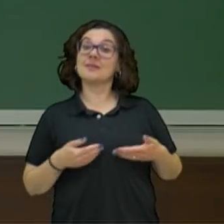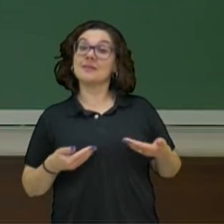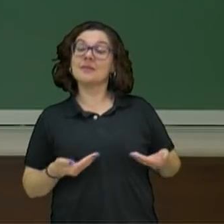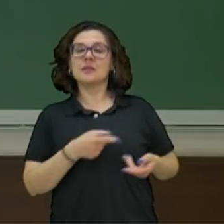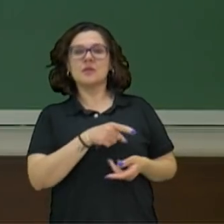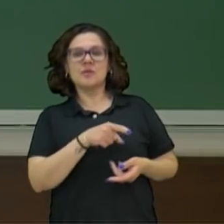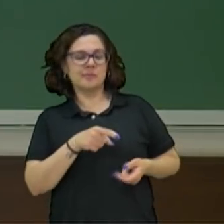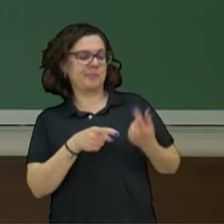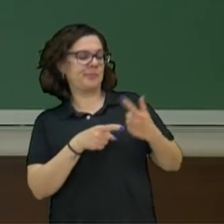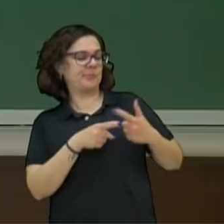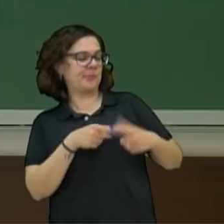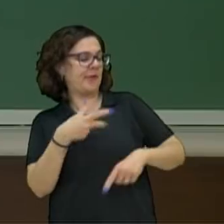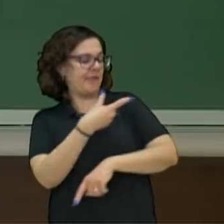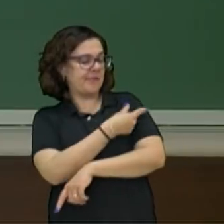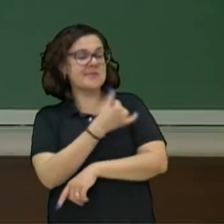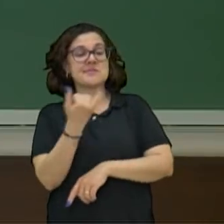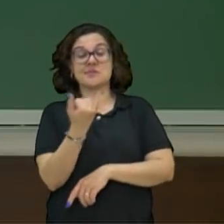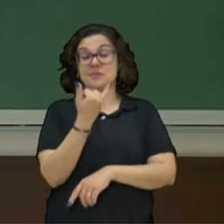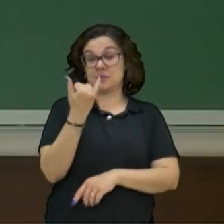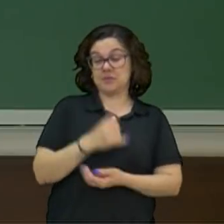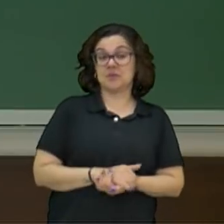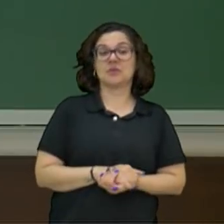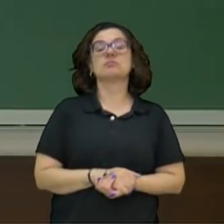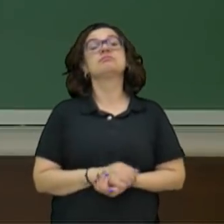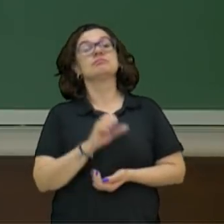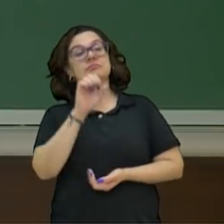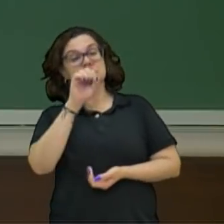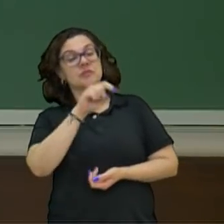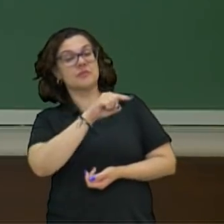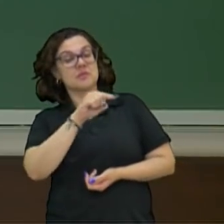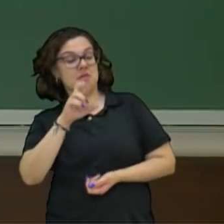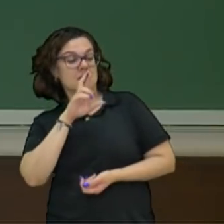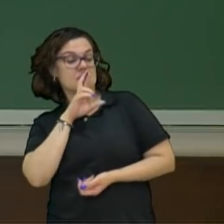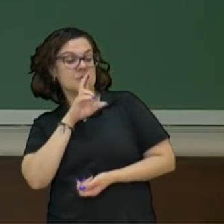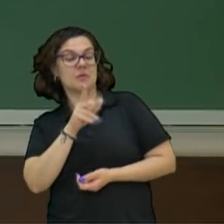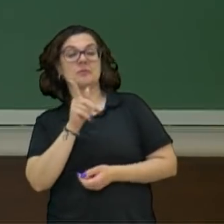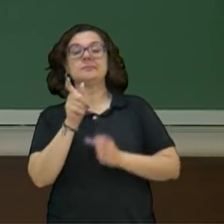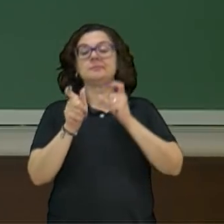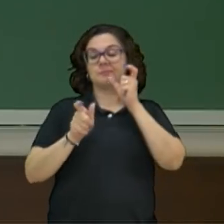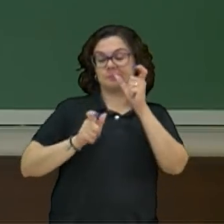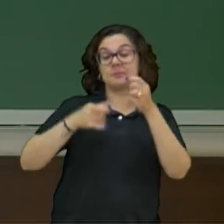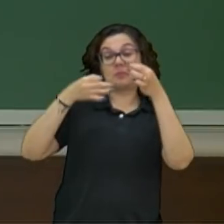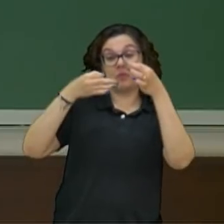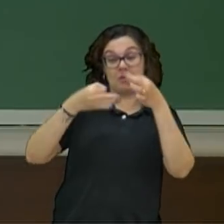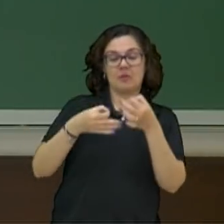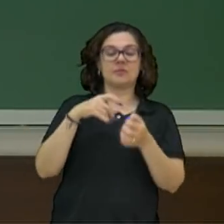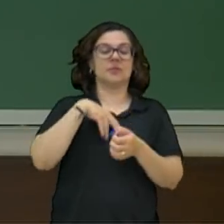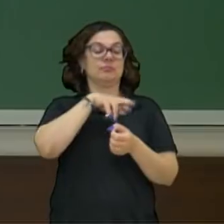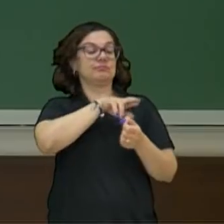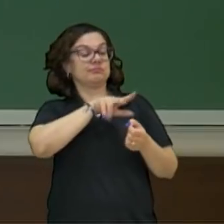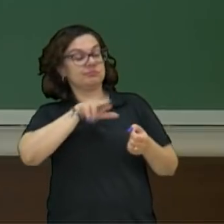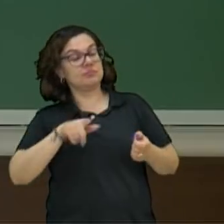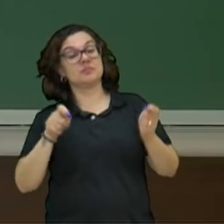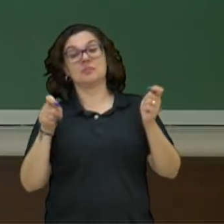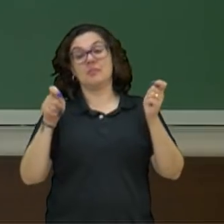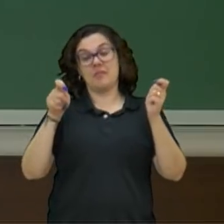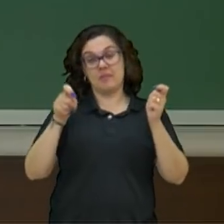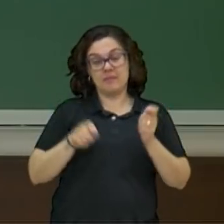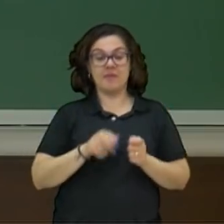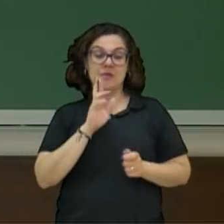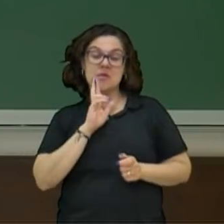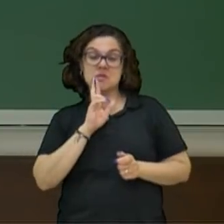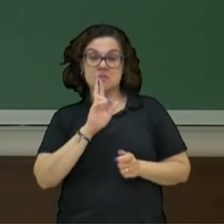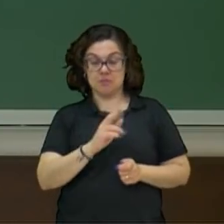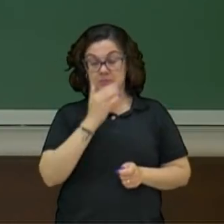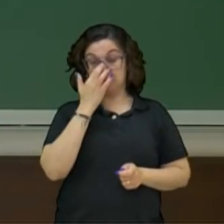Então, por que as vacinas são tão importantes? Claro que você respondeu com as suas palavras, né? Existem várias possibilidades da gente responder